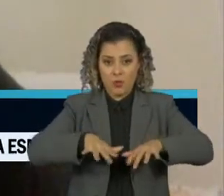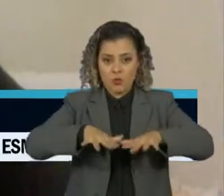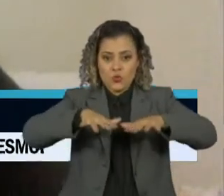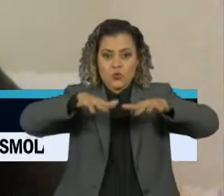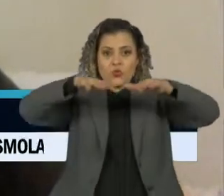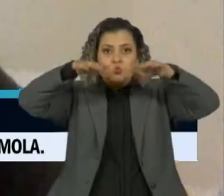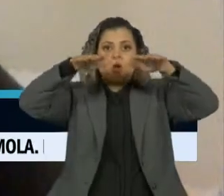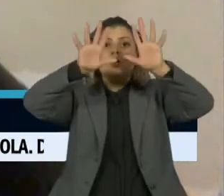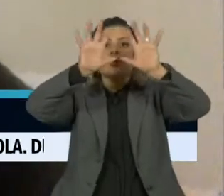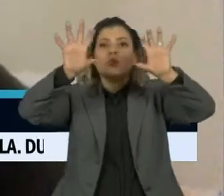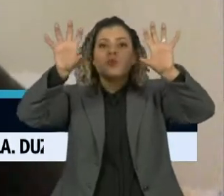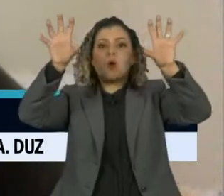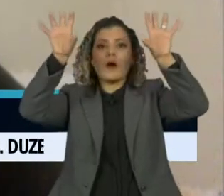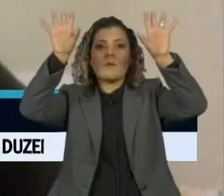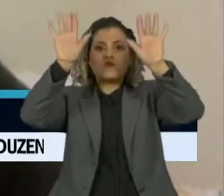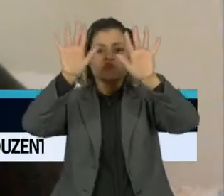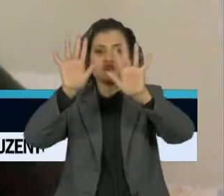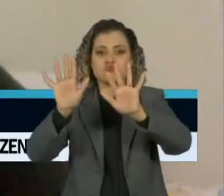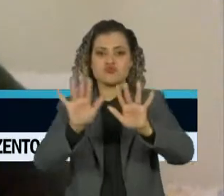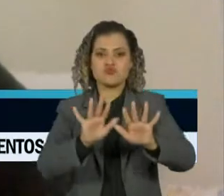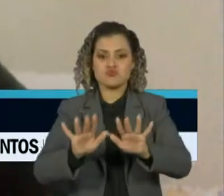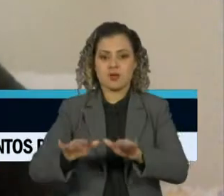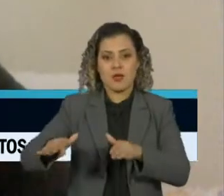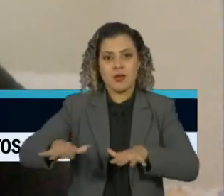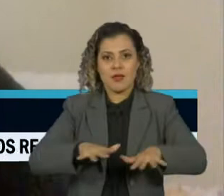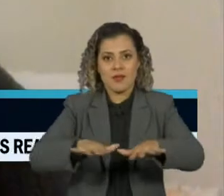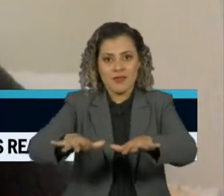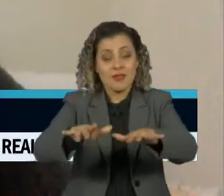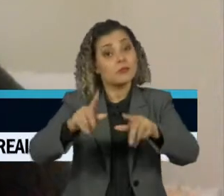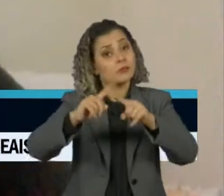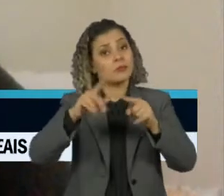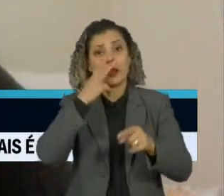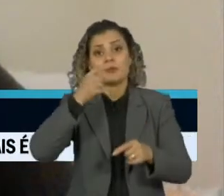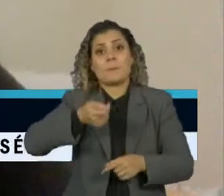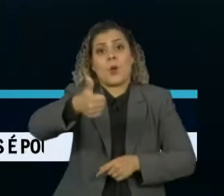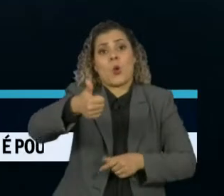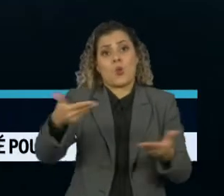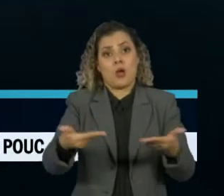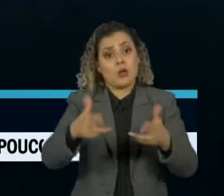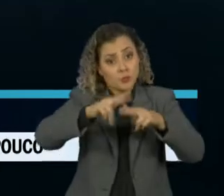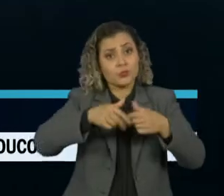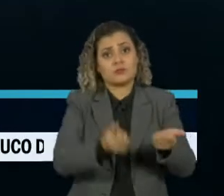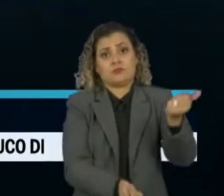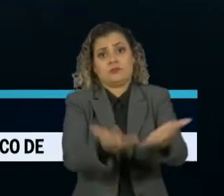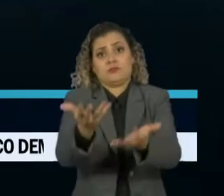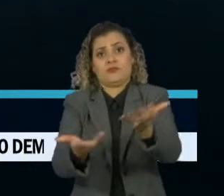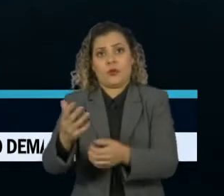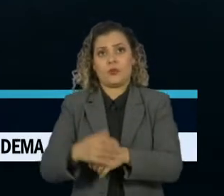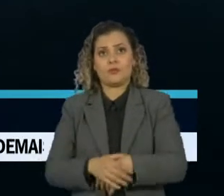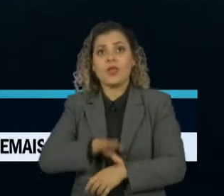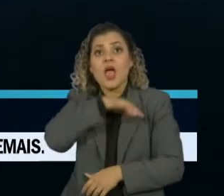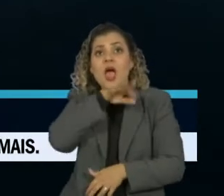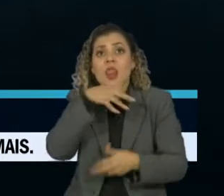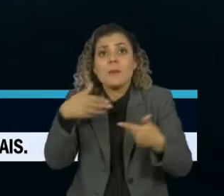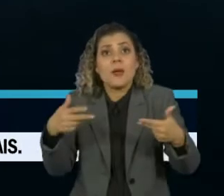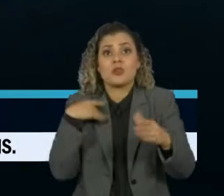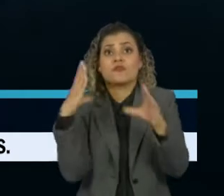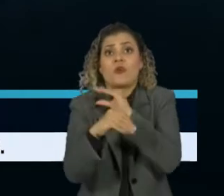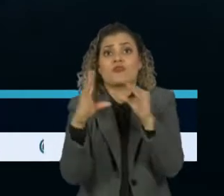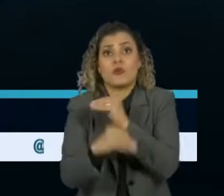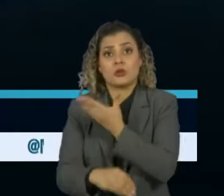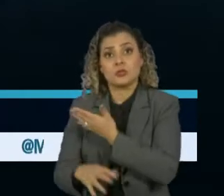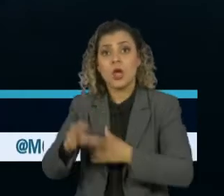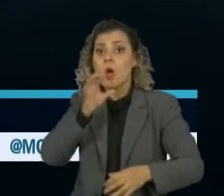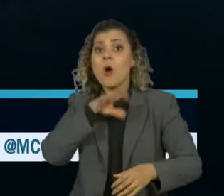seca inflamável pessoal vai lá pois fogo e aí a gente ver essa quantidade de em cima dos animais fogem do calor intenso